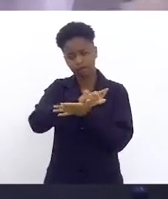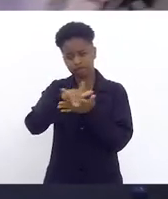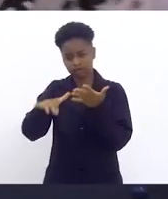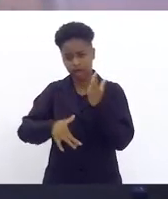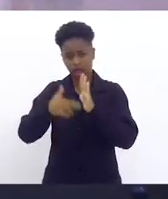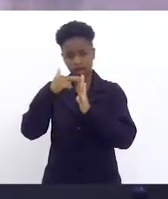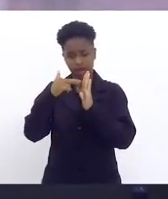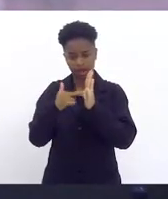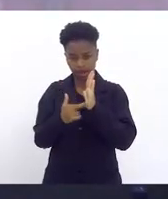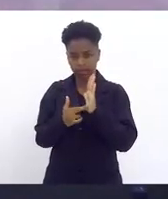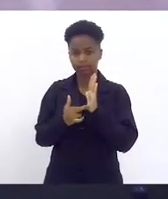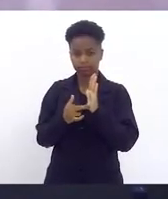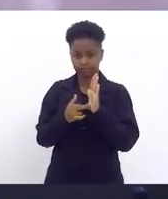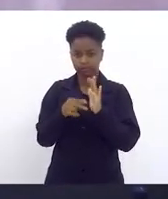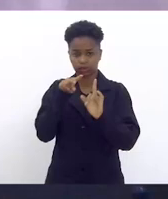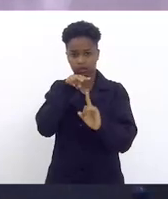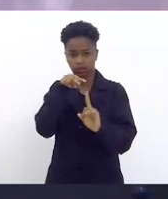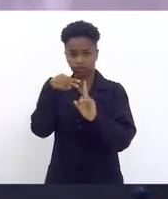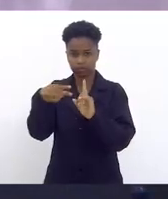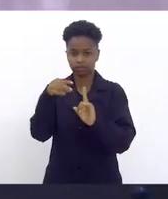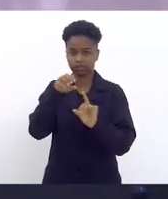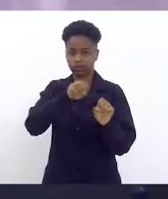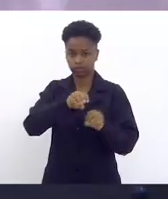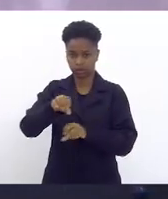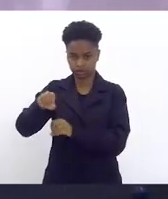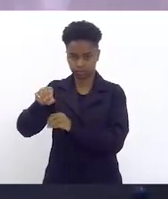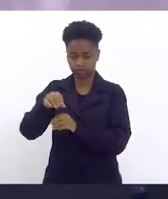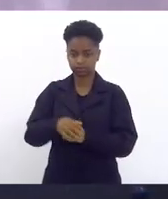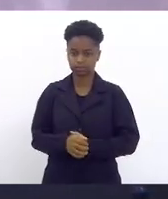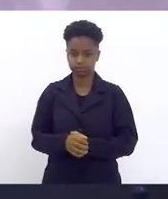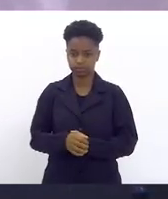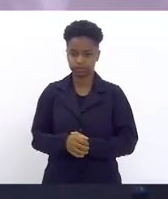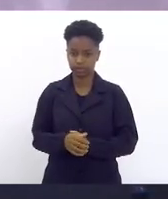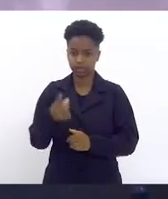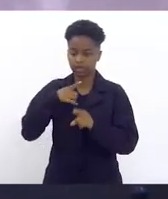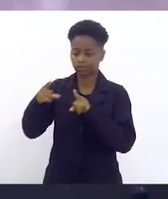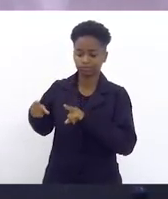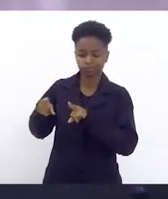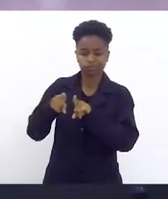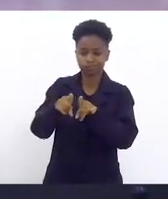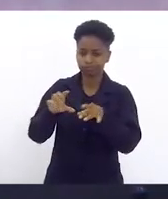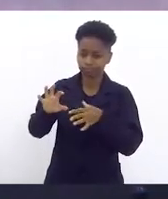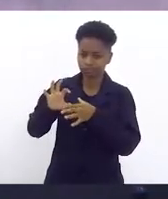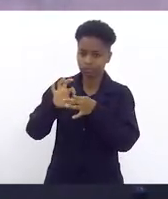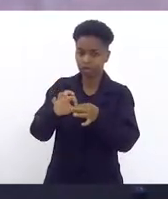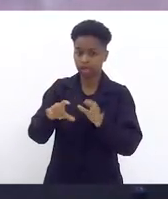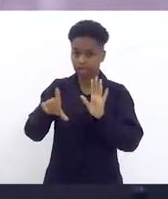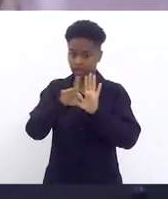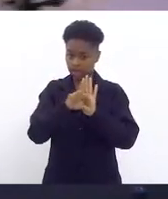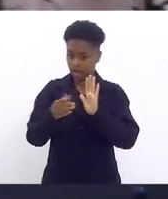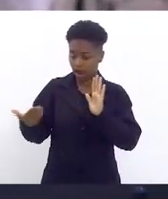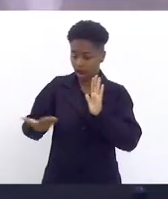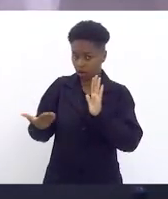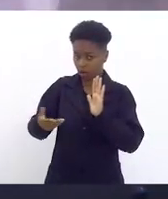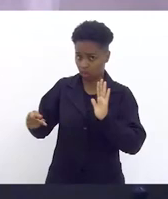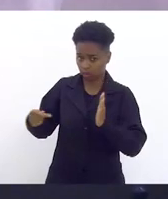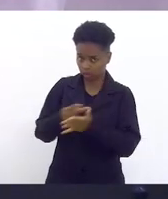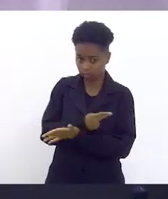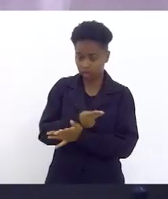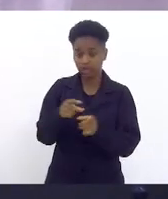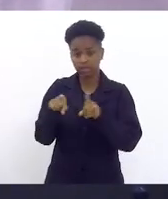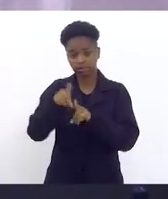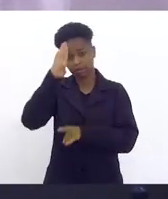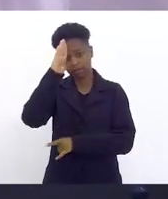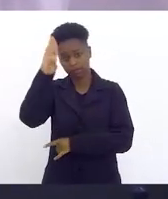diretrizes na Perspectiva Educacional está em consonância com as legislações em vigor Sobretudo